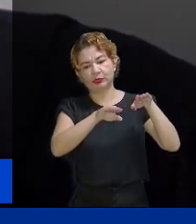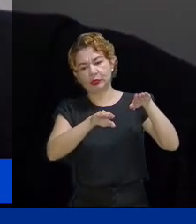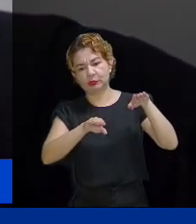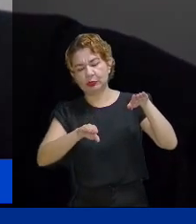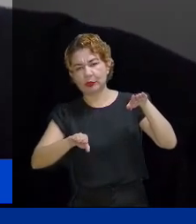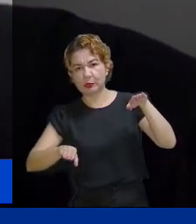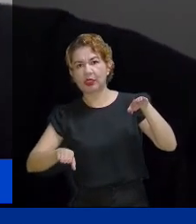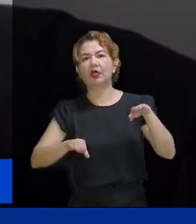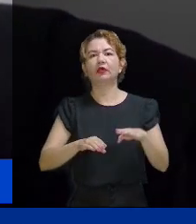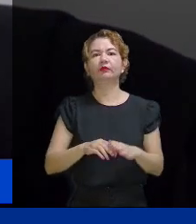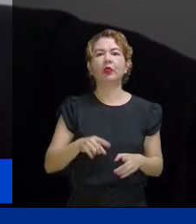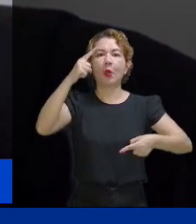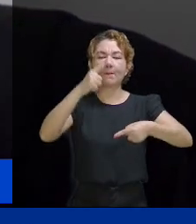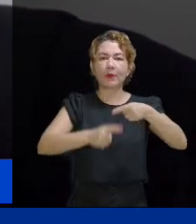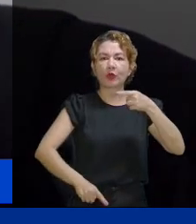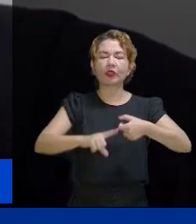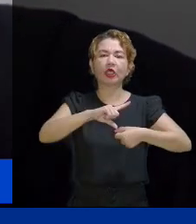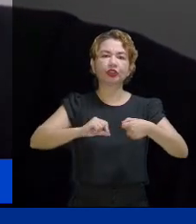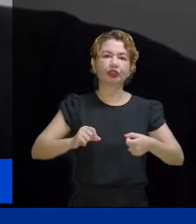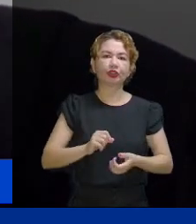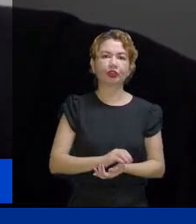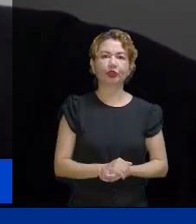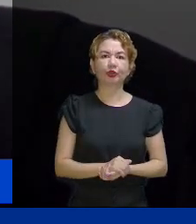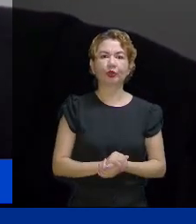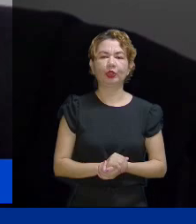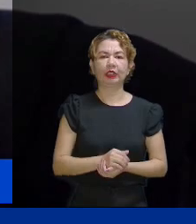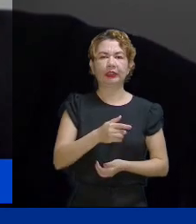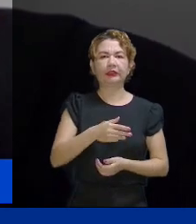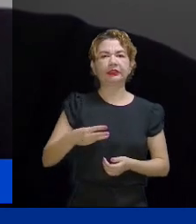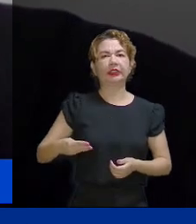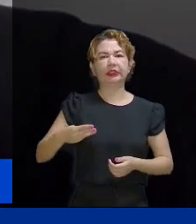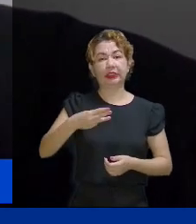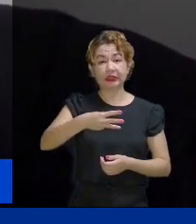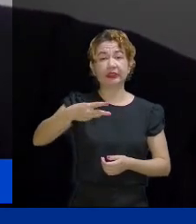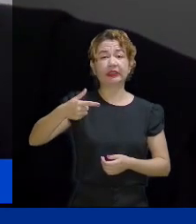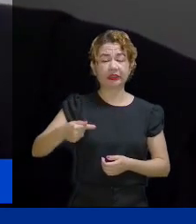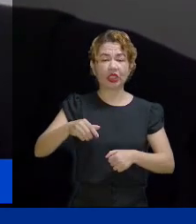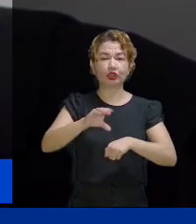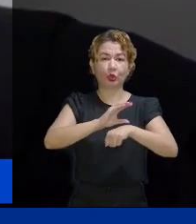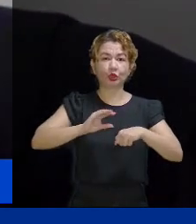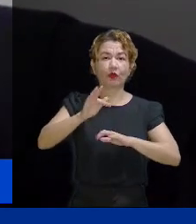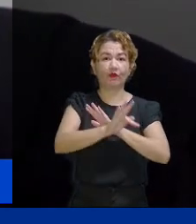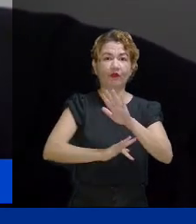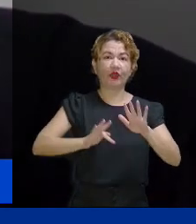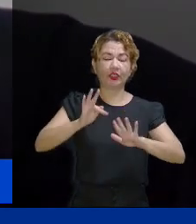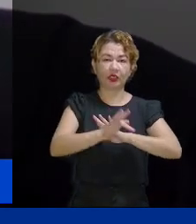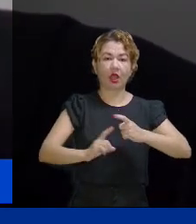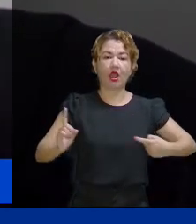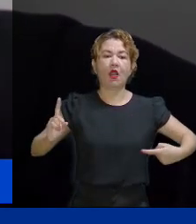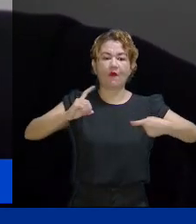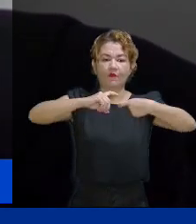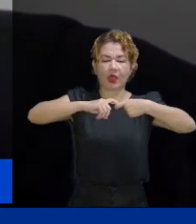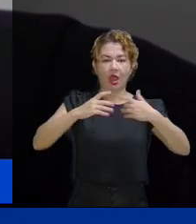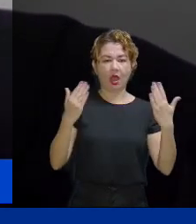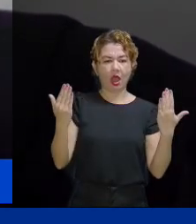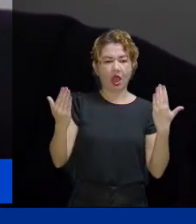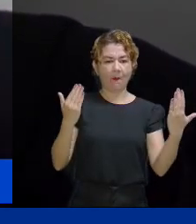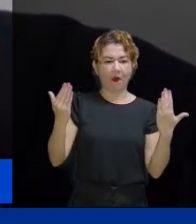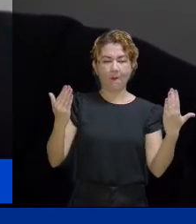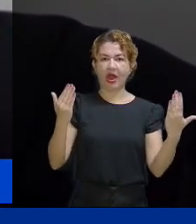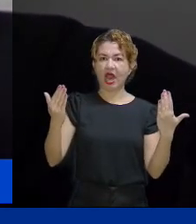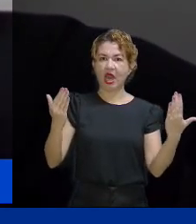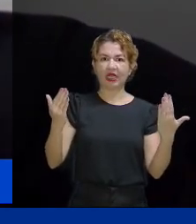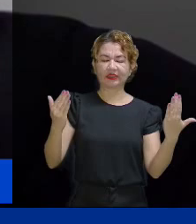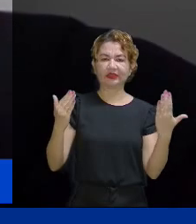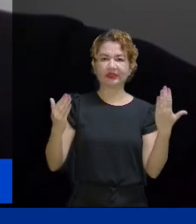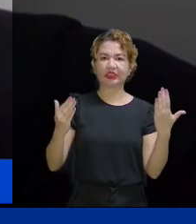artigo 37, inciso 13º da Constituição Federal, que proíbe a vinculação ou equiparação de vencimentos sem